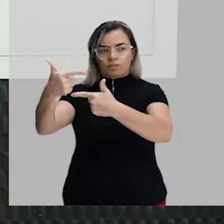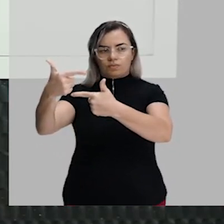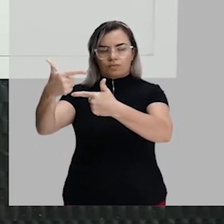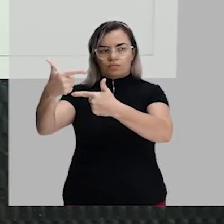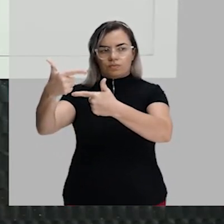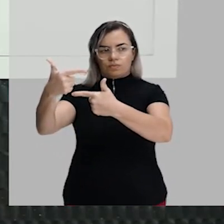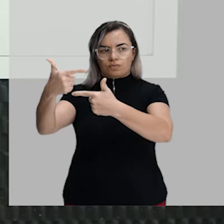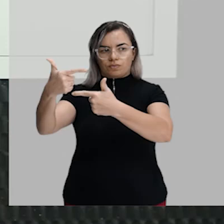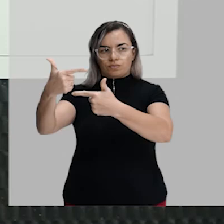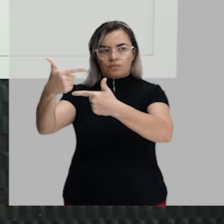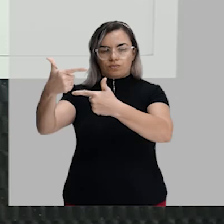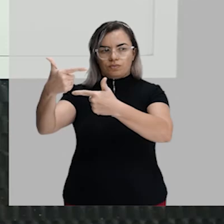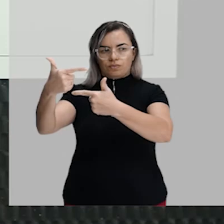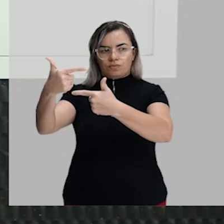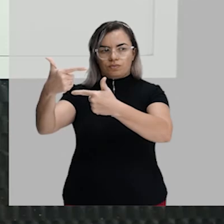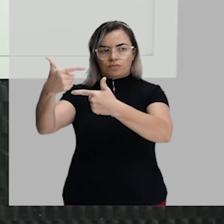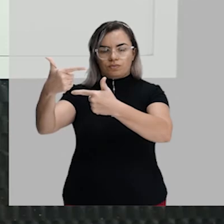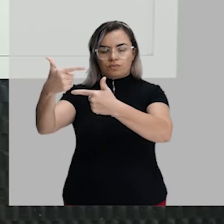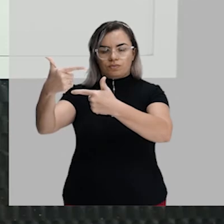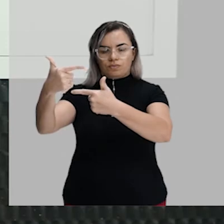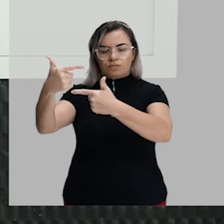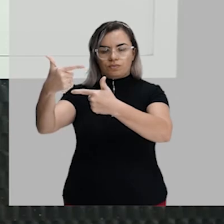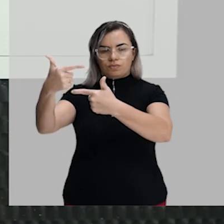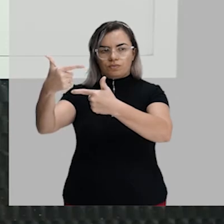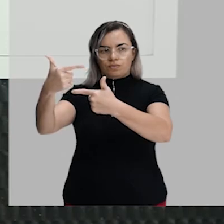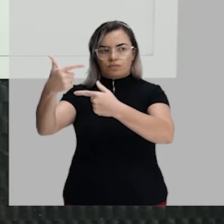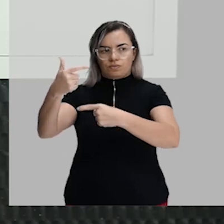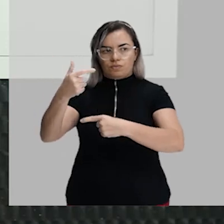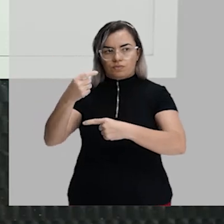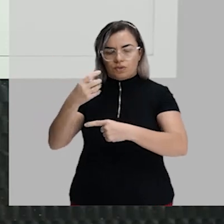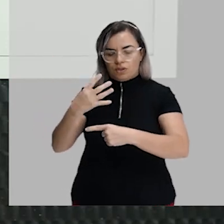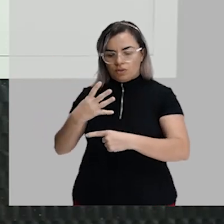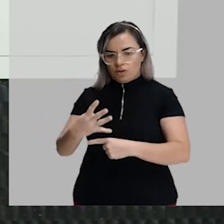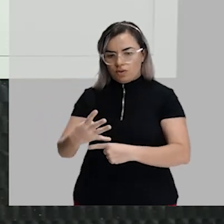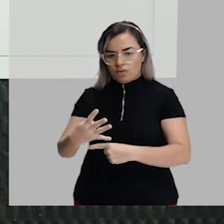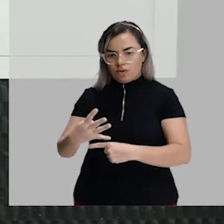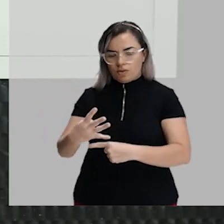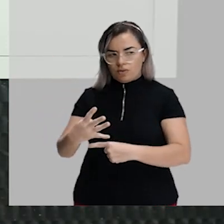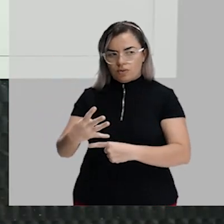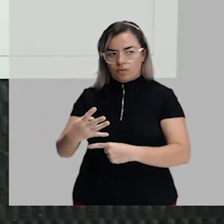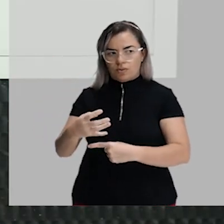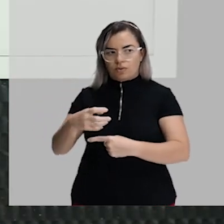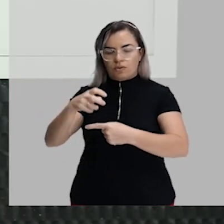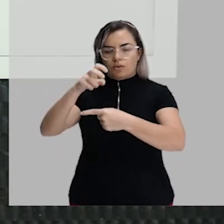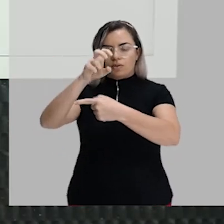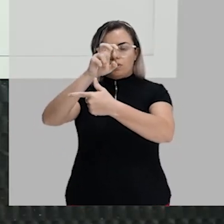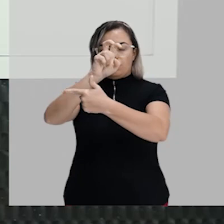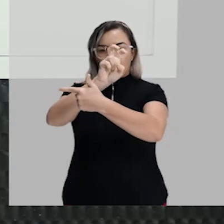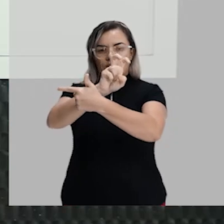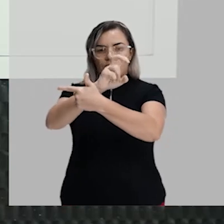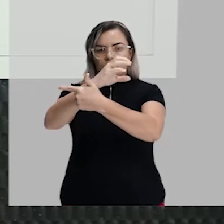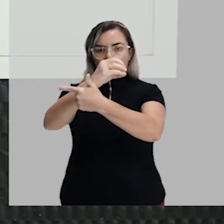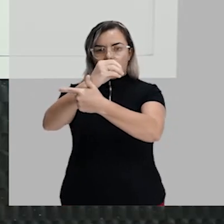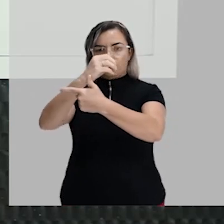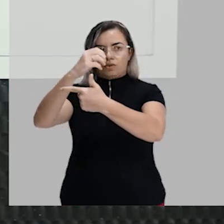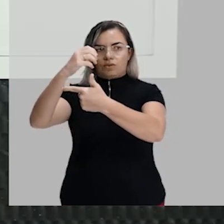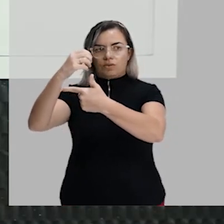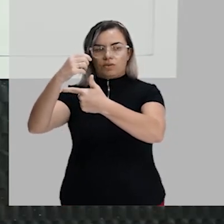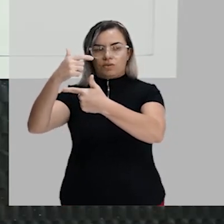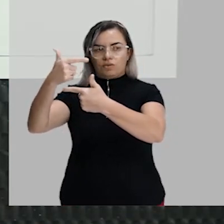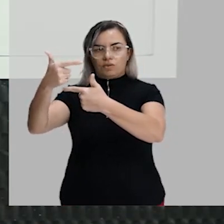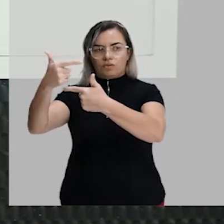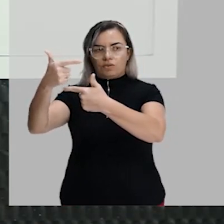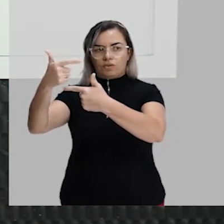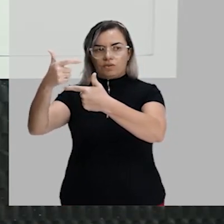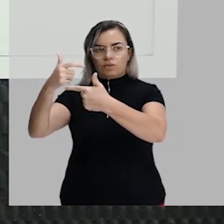8 dividido por 2 vai ser 4. É isso? E 50 dividido por 2 vai ser